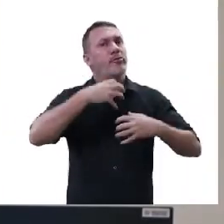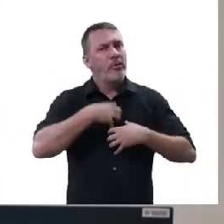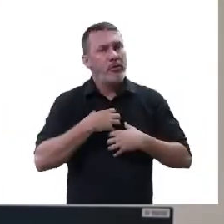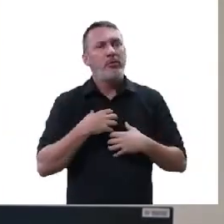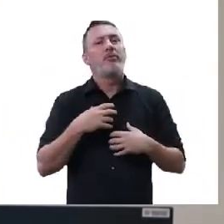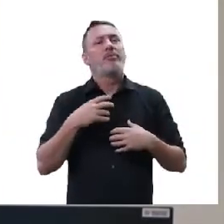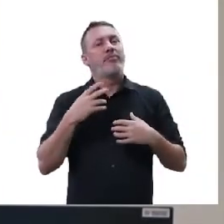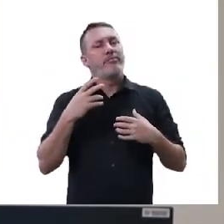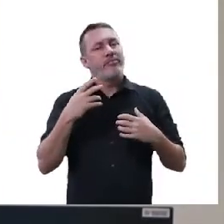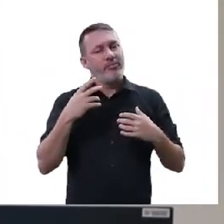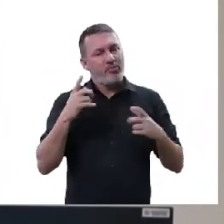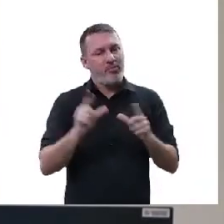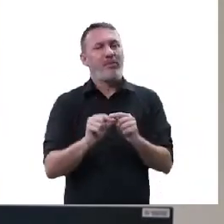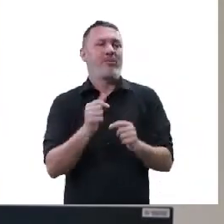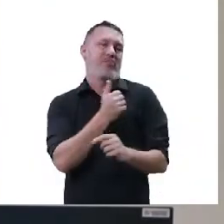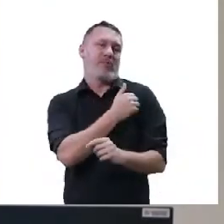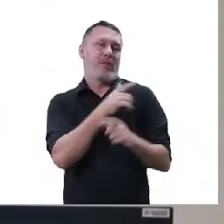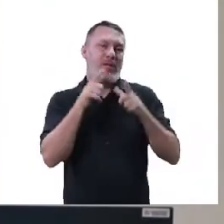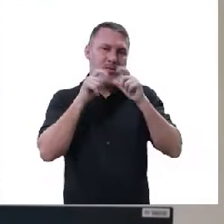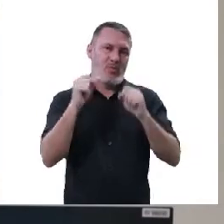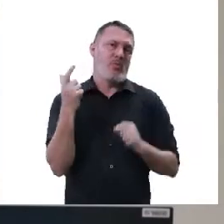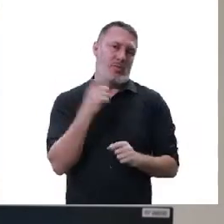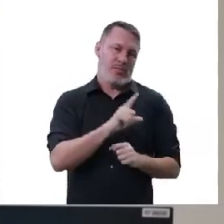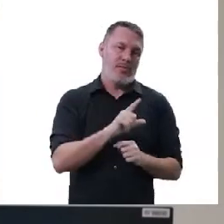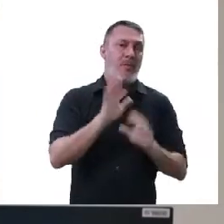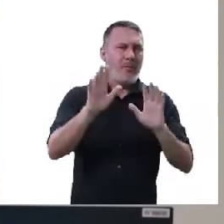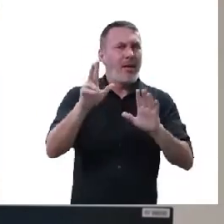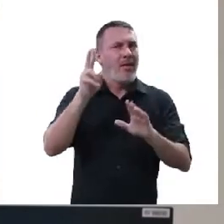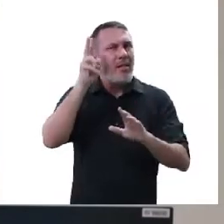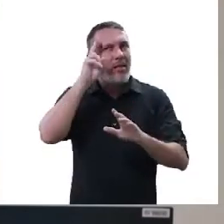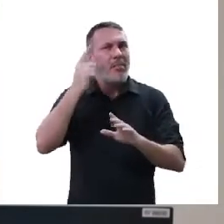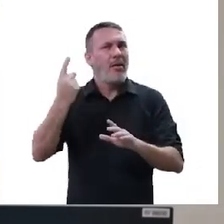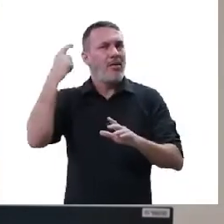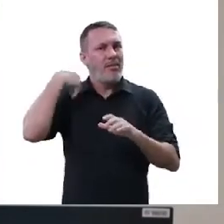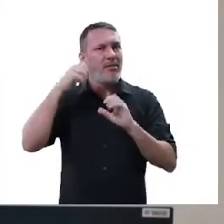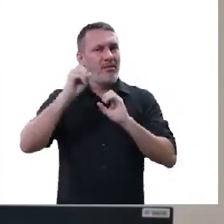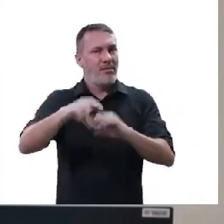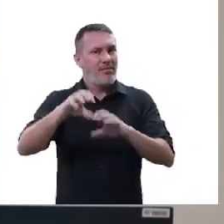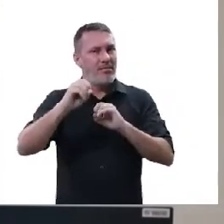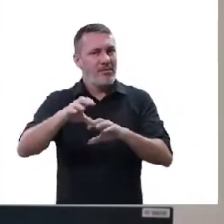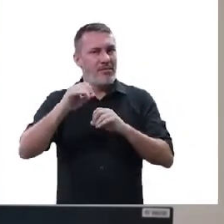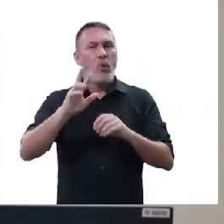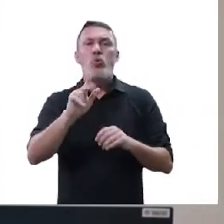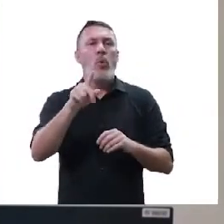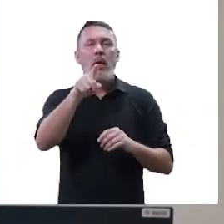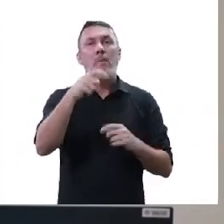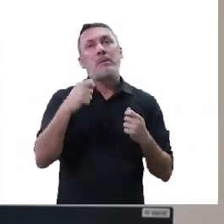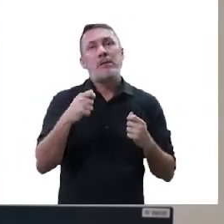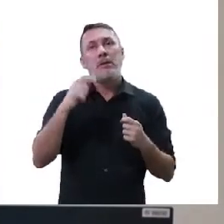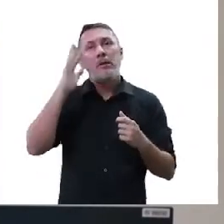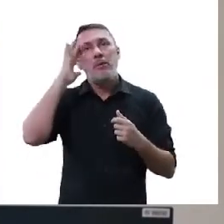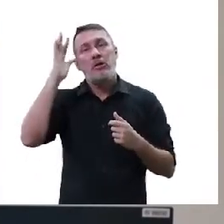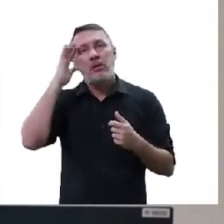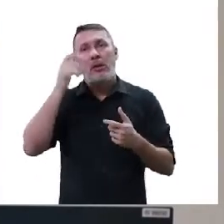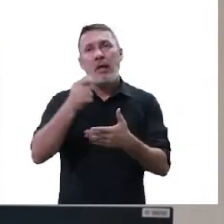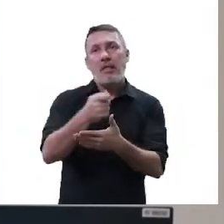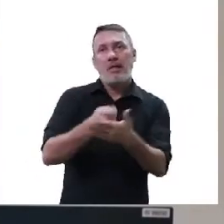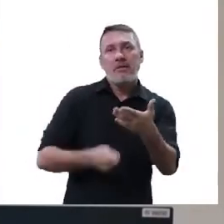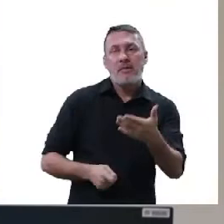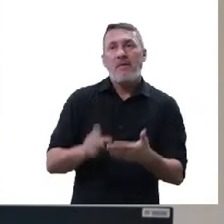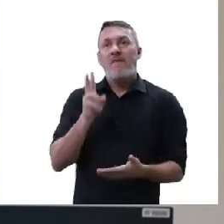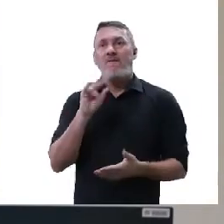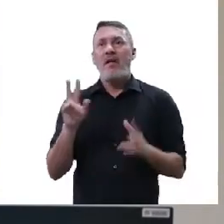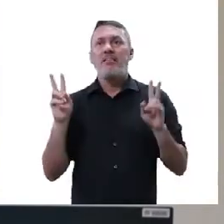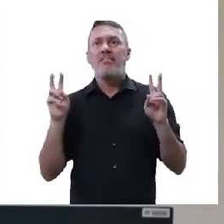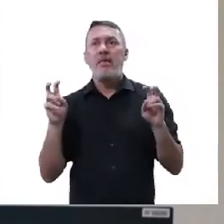linguístico. Mas, lembra que eu falei com vocês nas nossas primeiras aulas? Não estamos aqui para adivinhar tema. Estamos aqui para